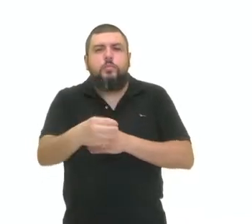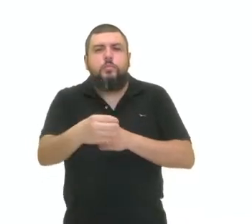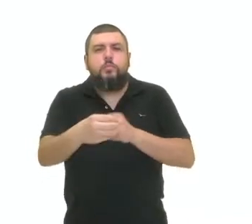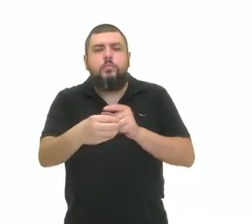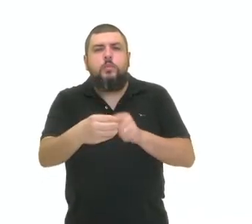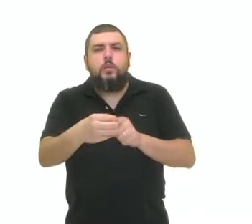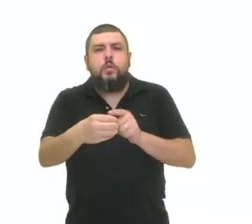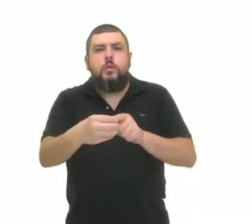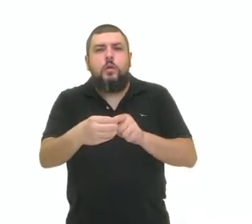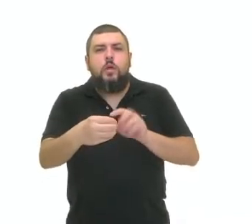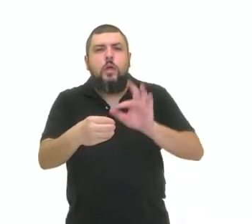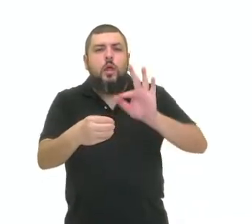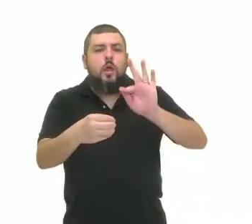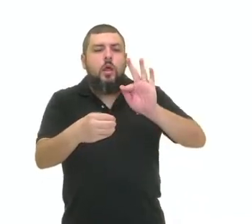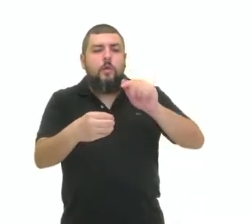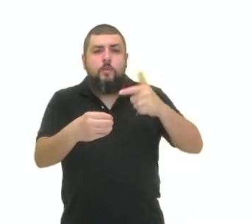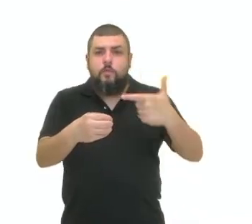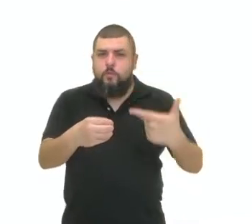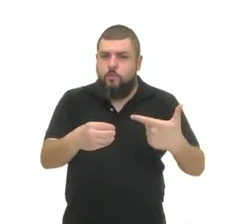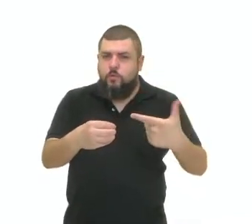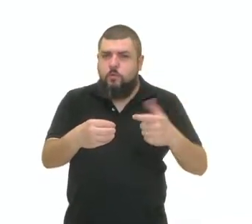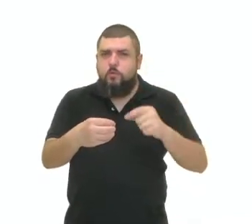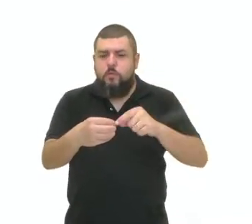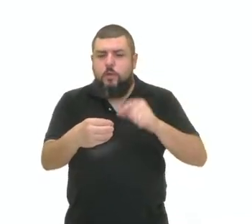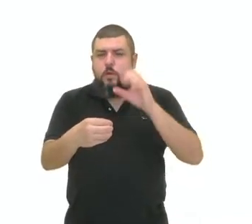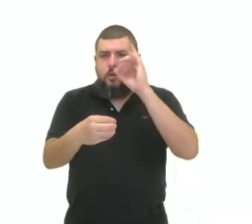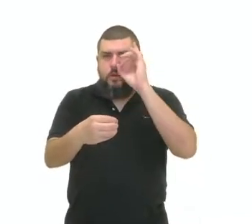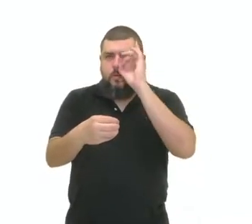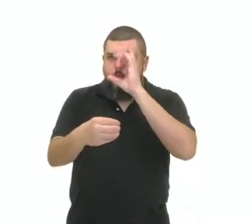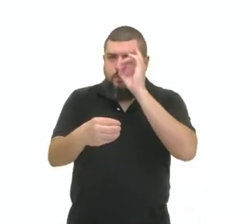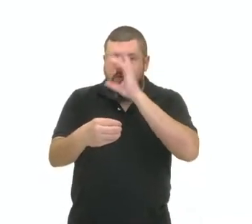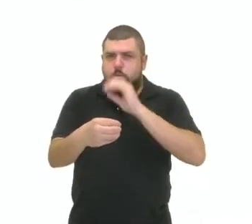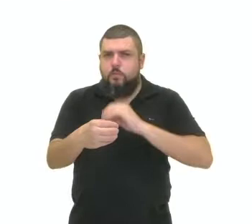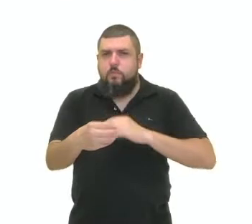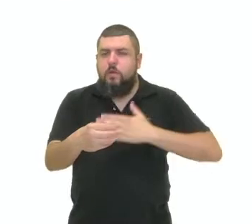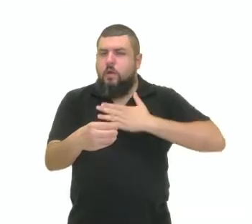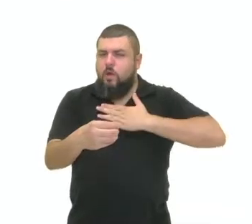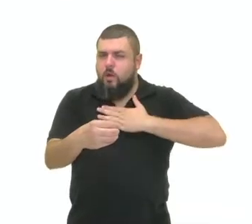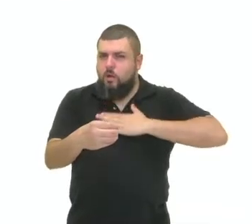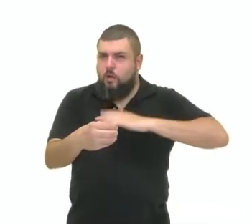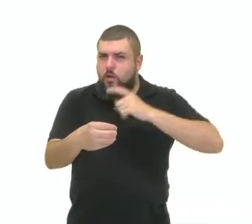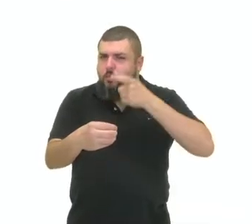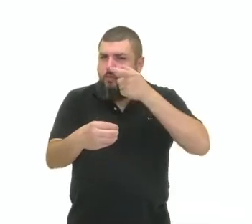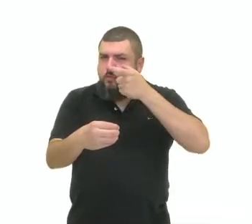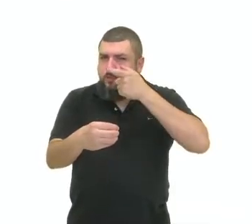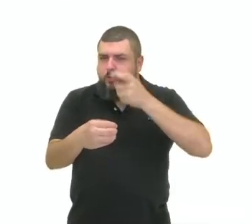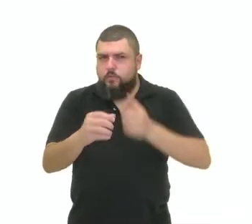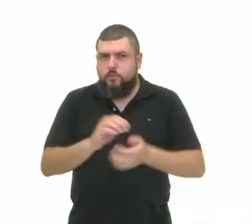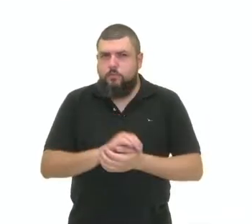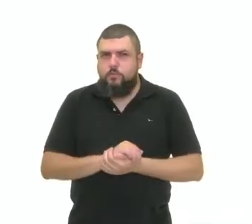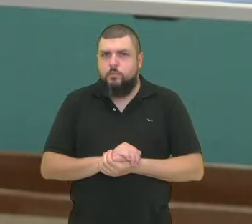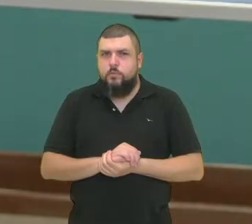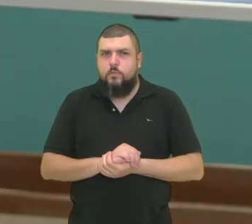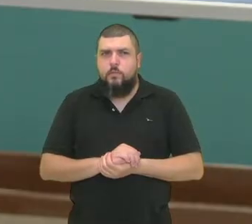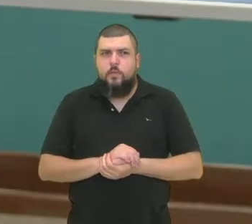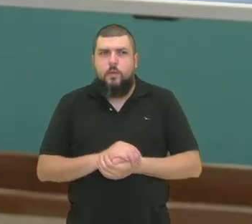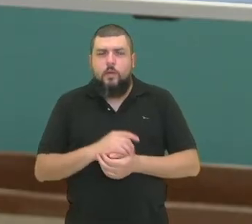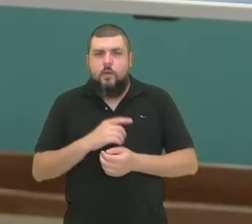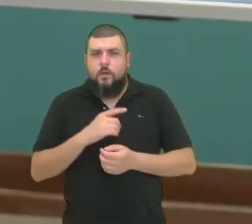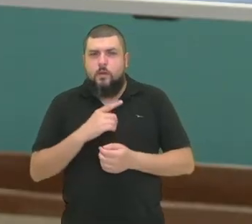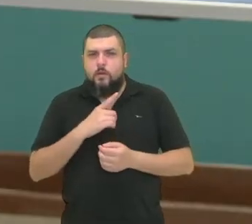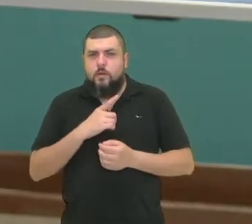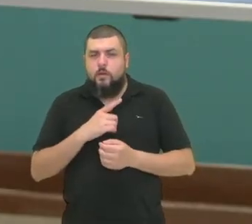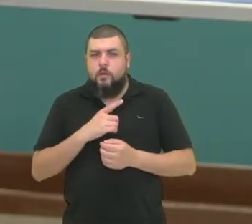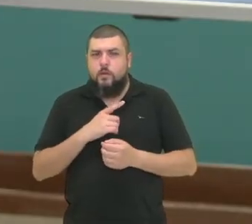Então, vamos acompanhar cuidadosamente para que vocês não percam nenhum detalhe. Aqui nós temos